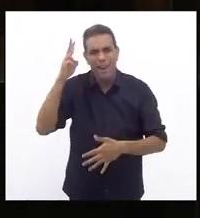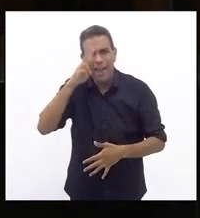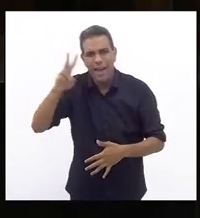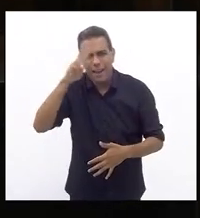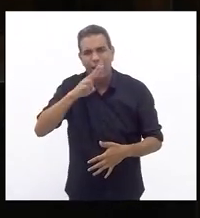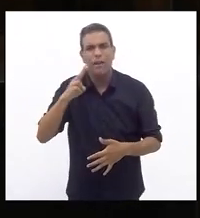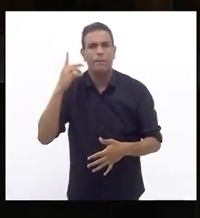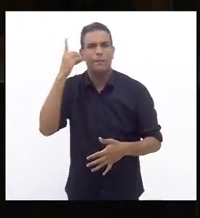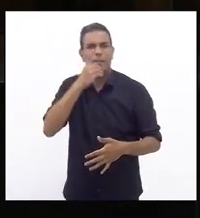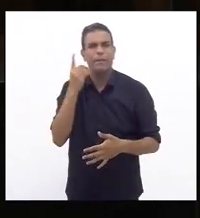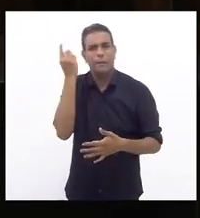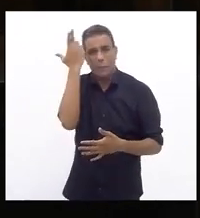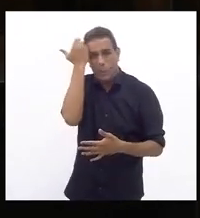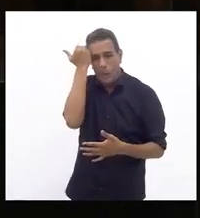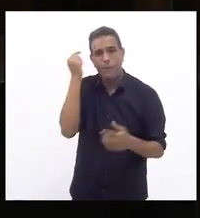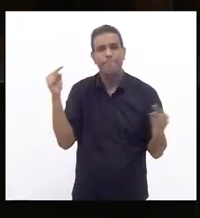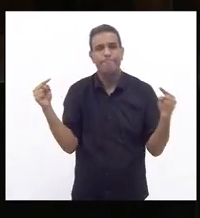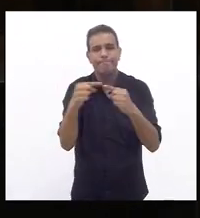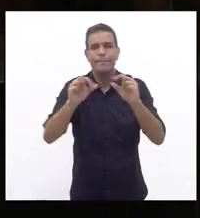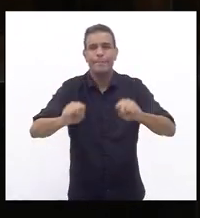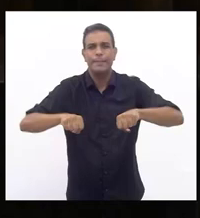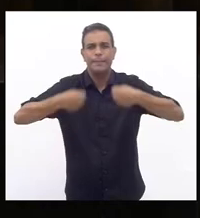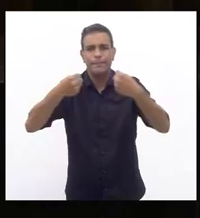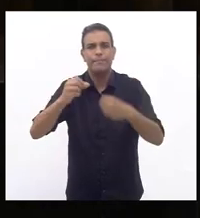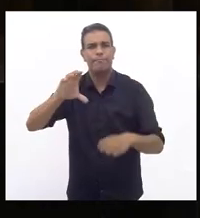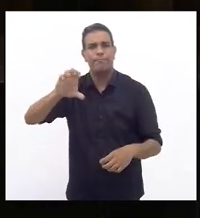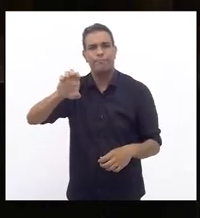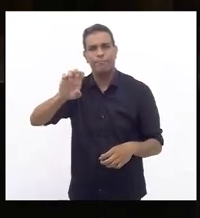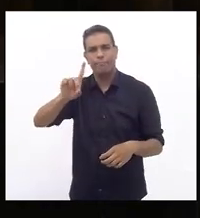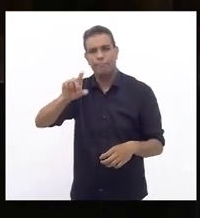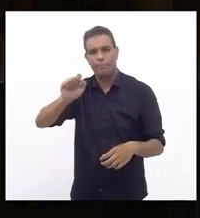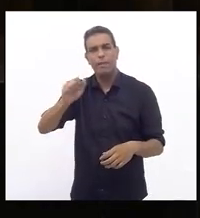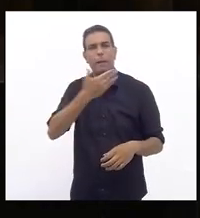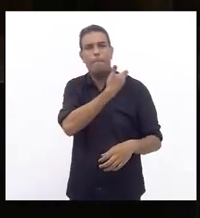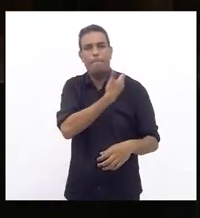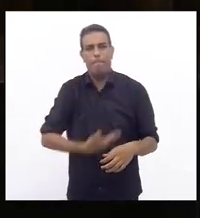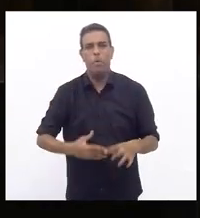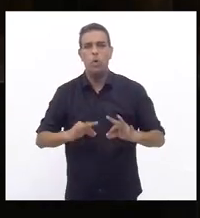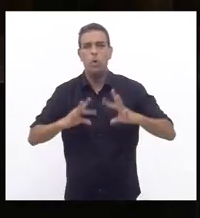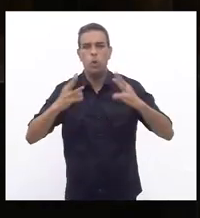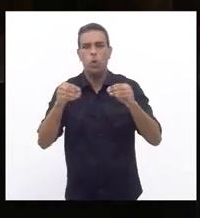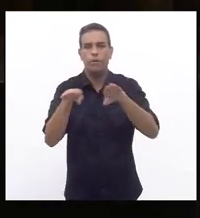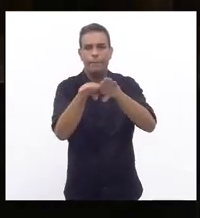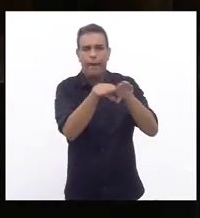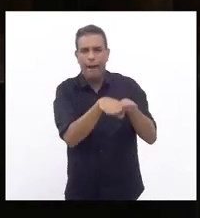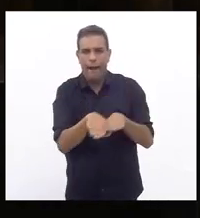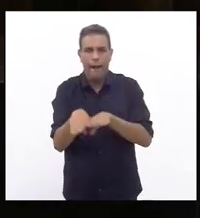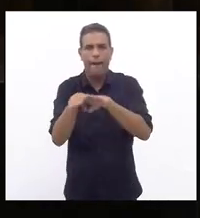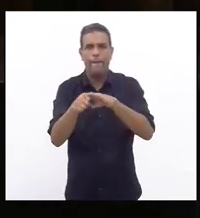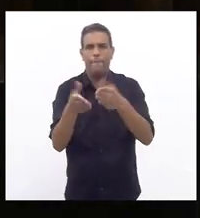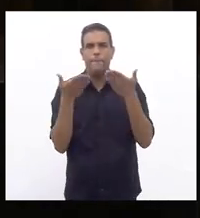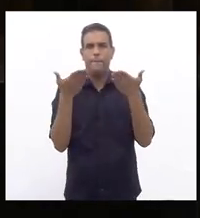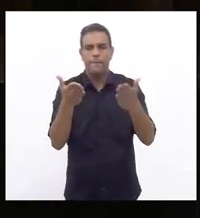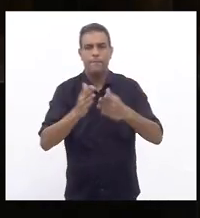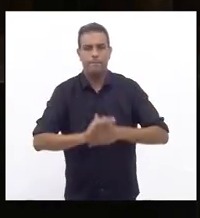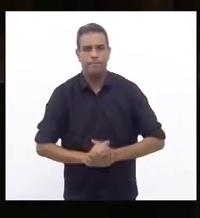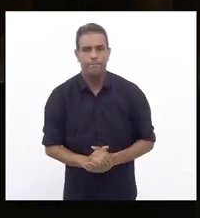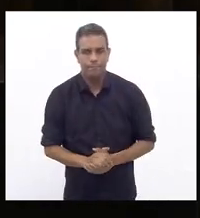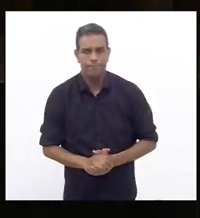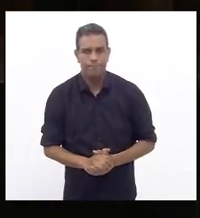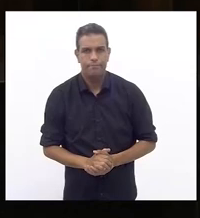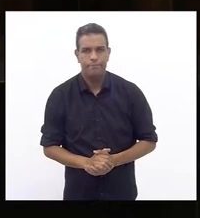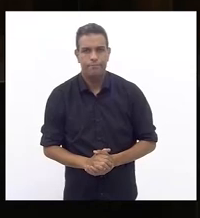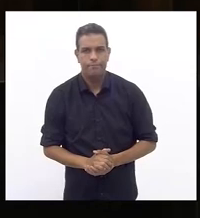Coelho, em defesa da cidade sempre pública, estatal e indivisível, deputado Valdec Carneiro. Um